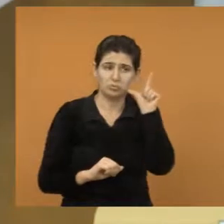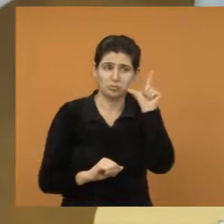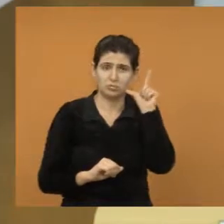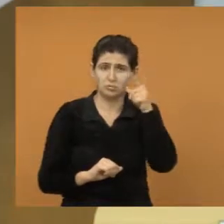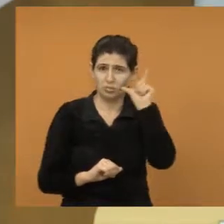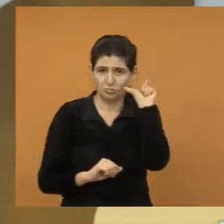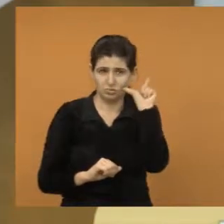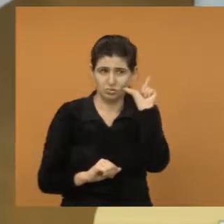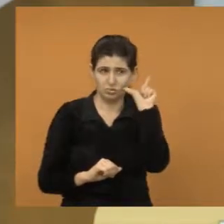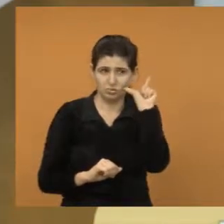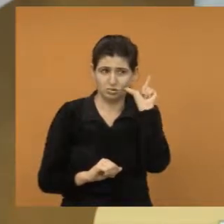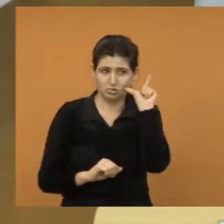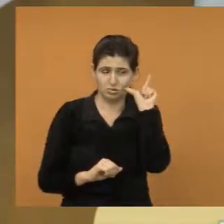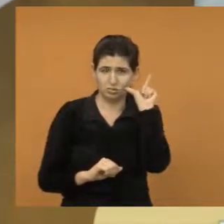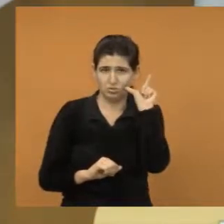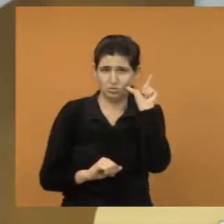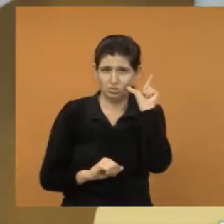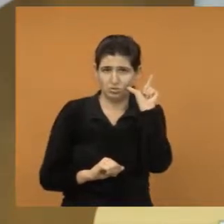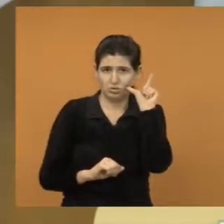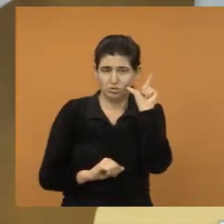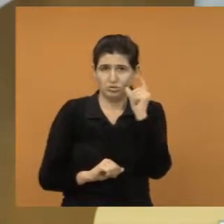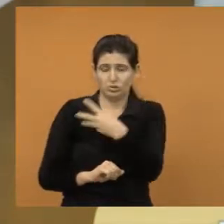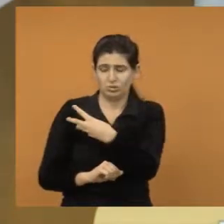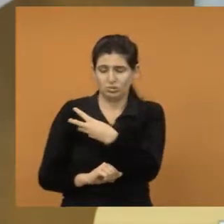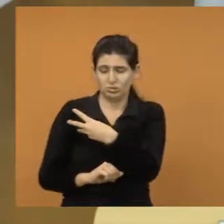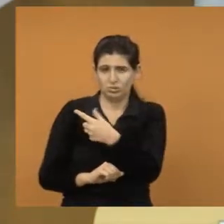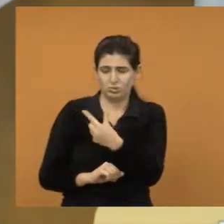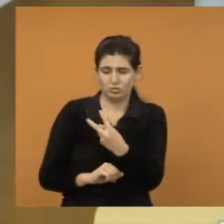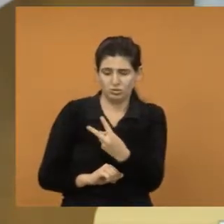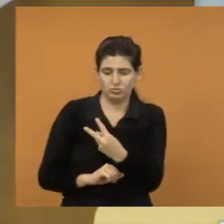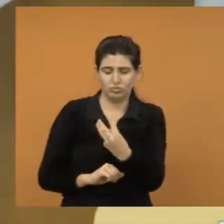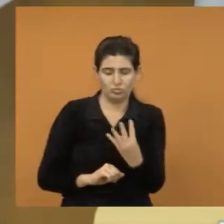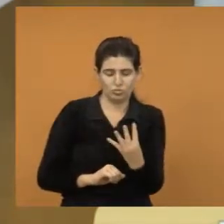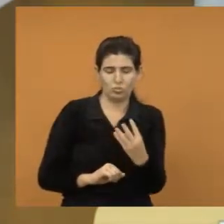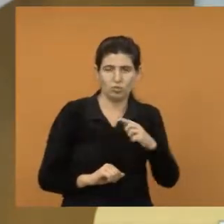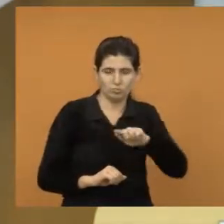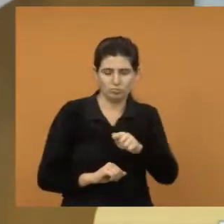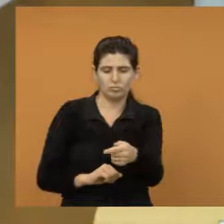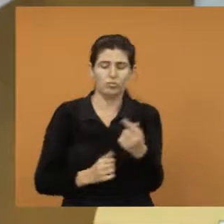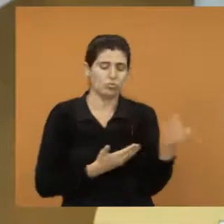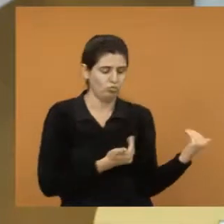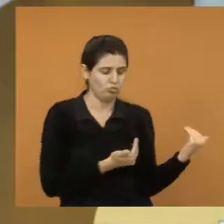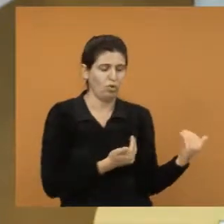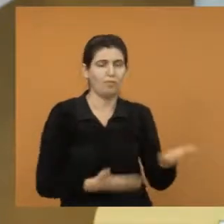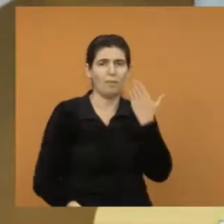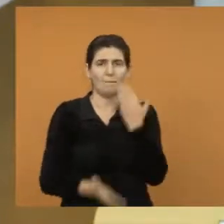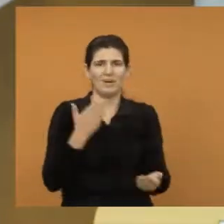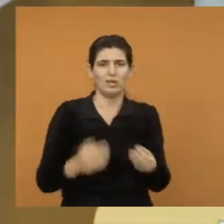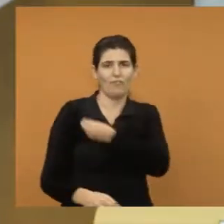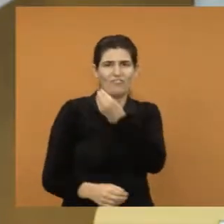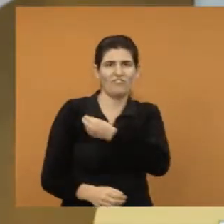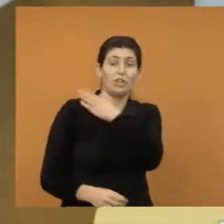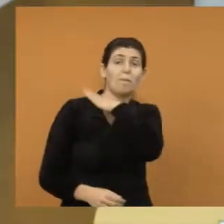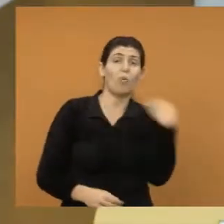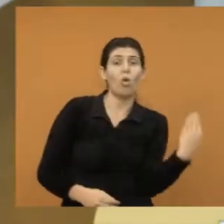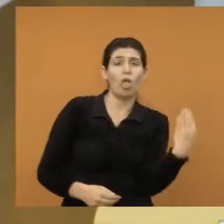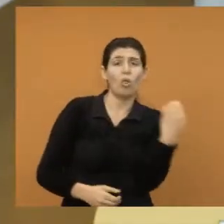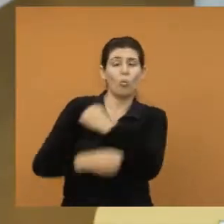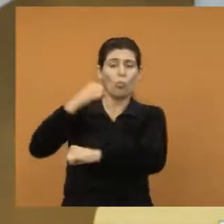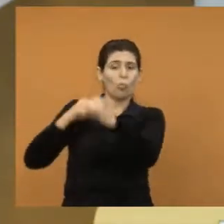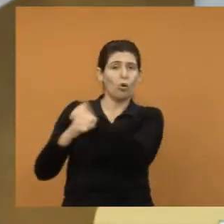aliás, dão conta que 324 mil jovens perderam a vida no ano de